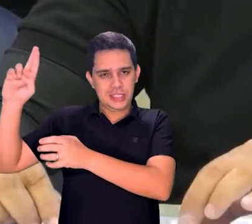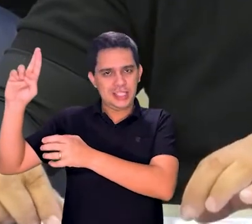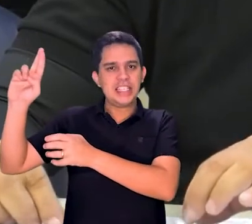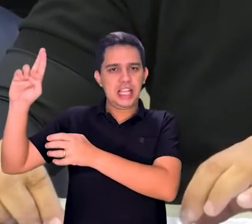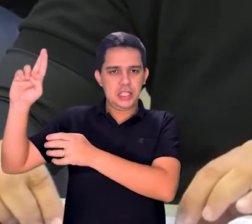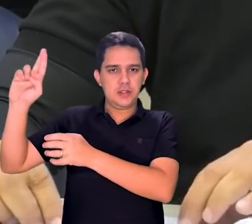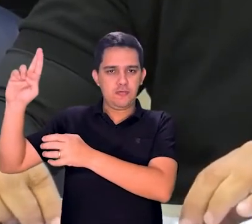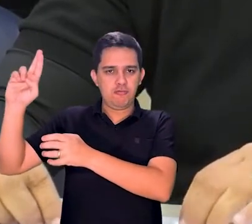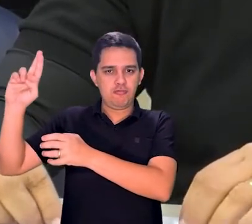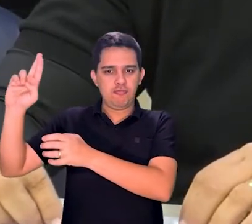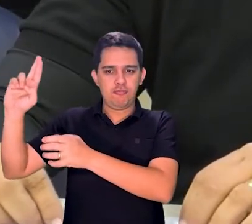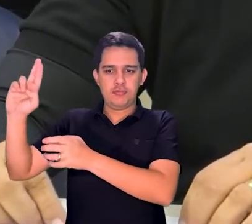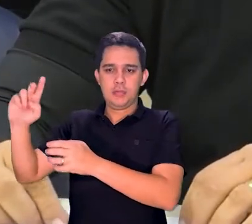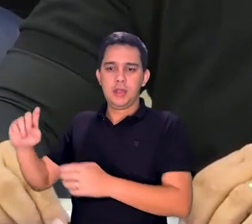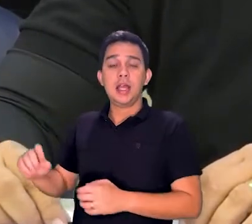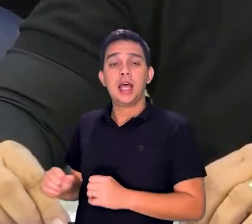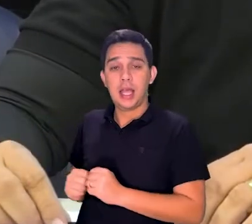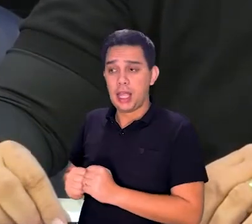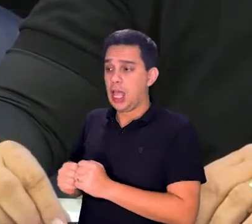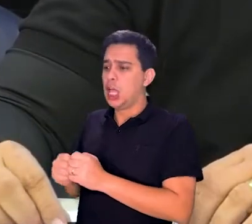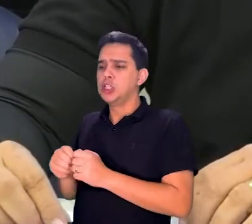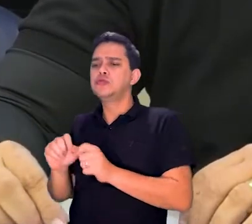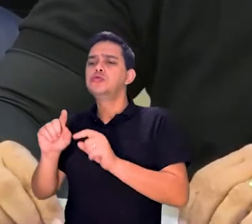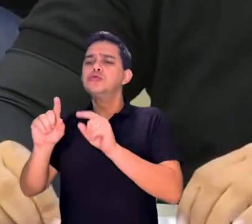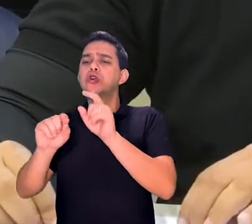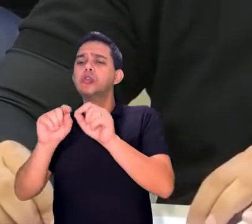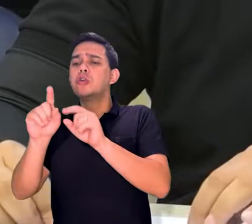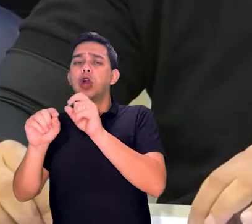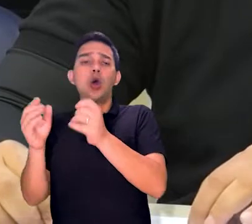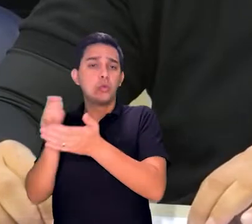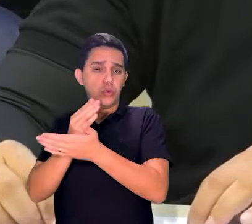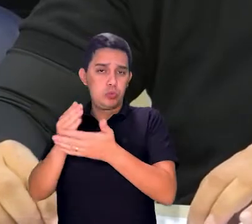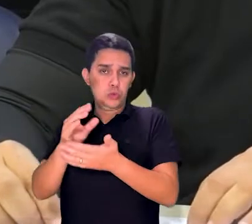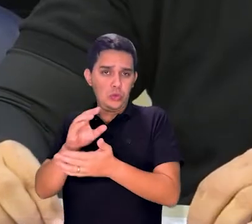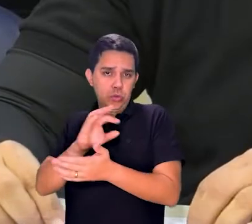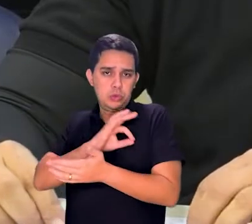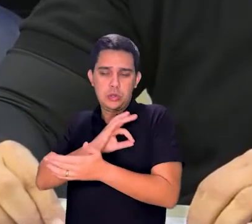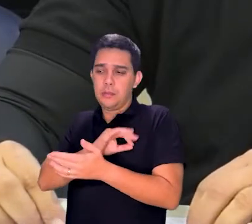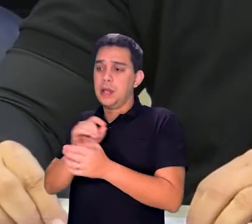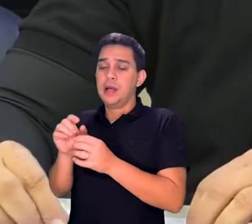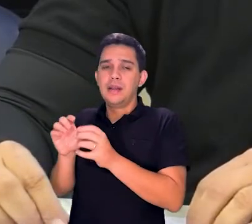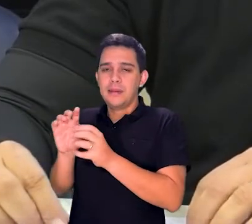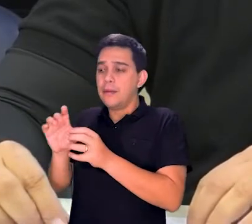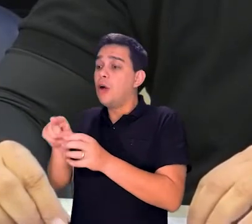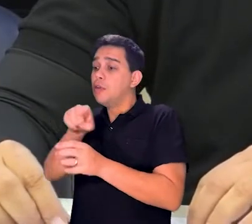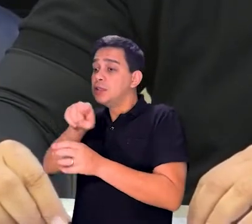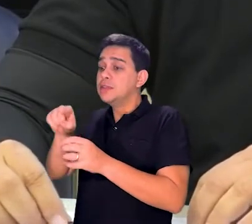formar a P2 dele, ou seja, o serviço de inteligência desse batalhão.